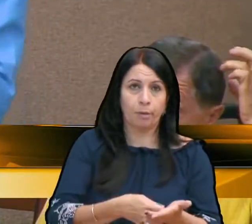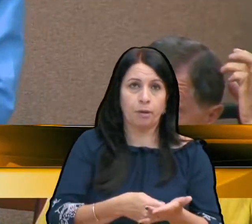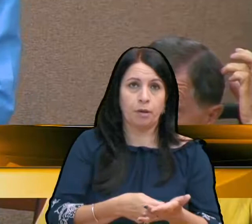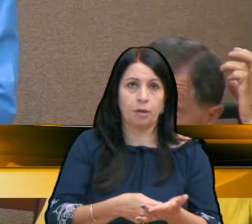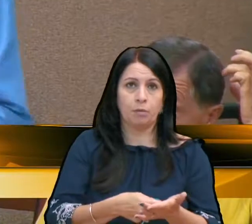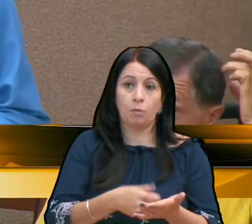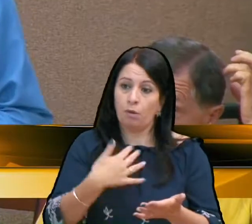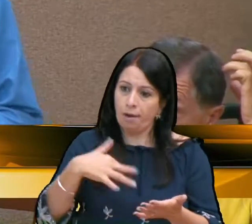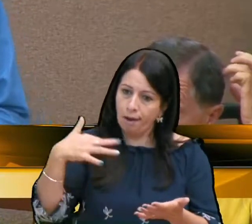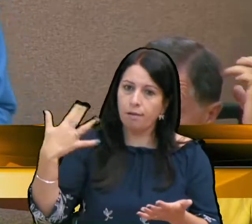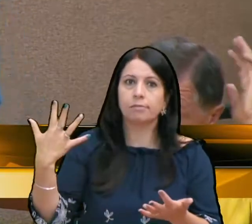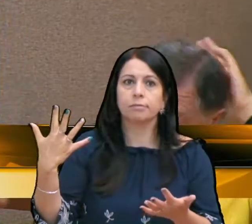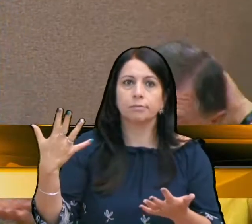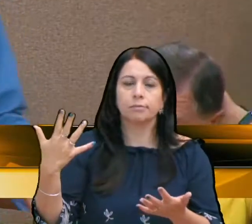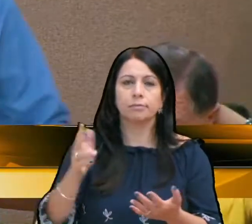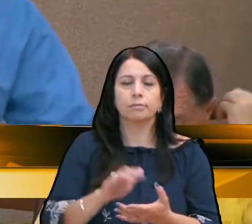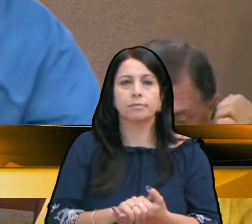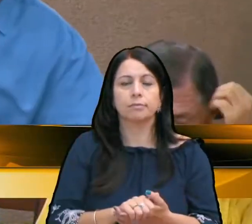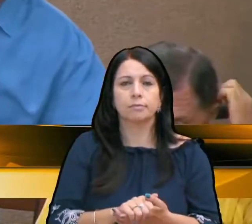e caro para a nossa